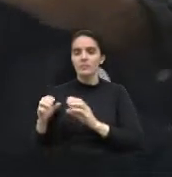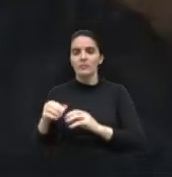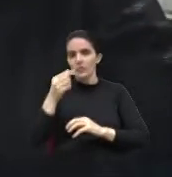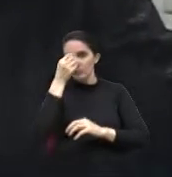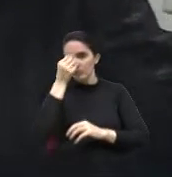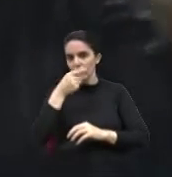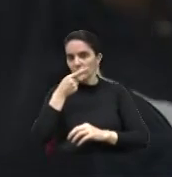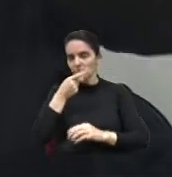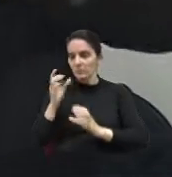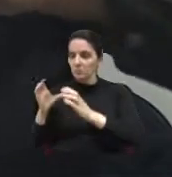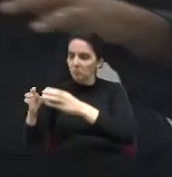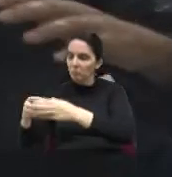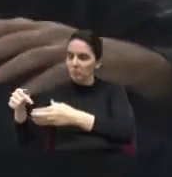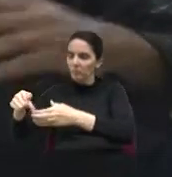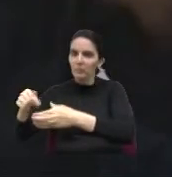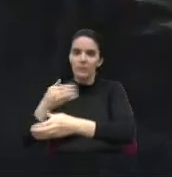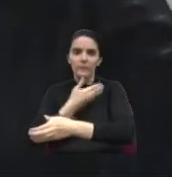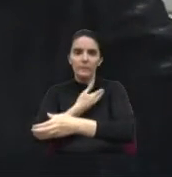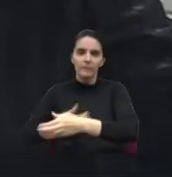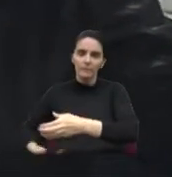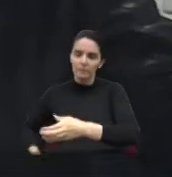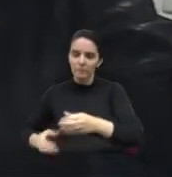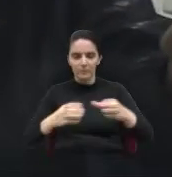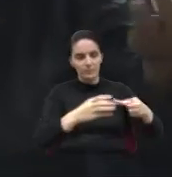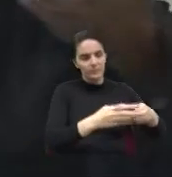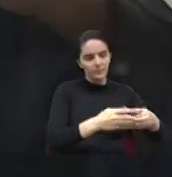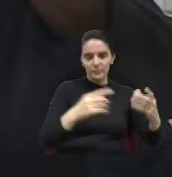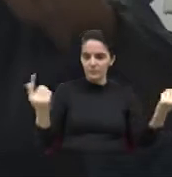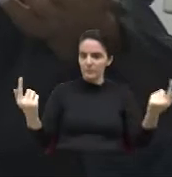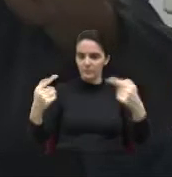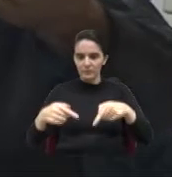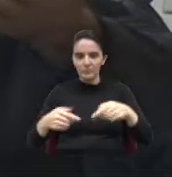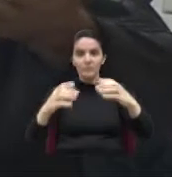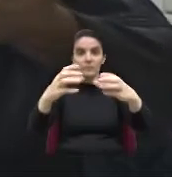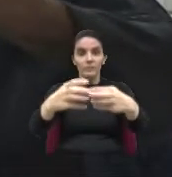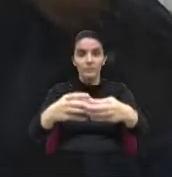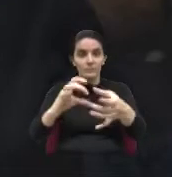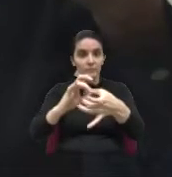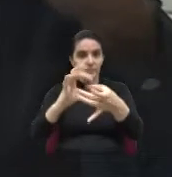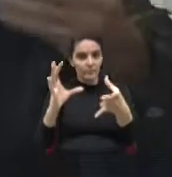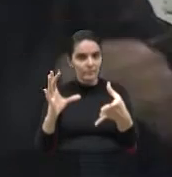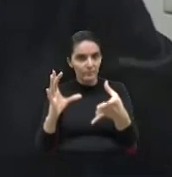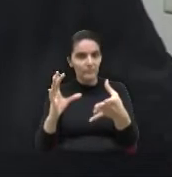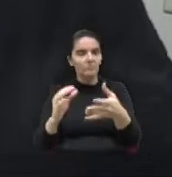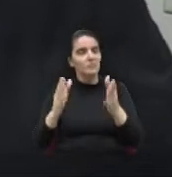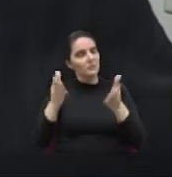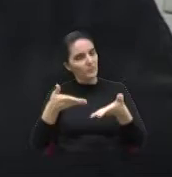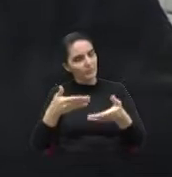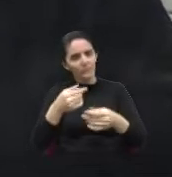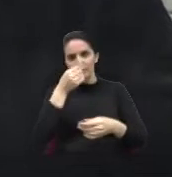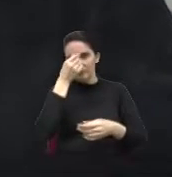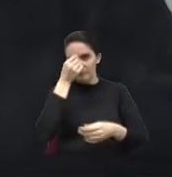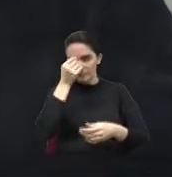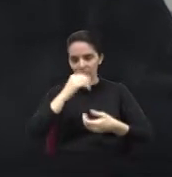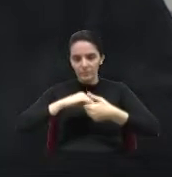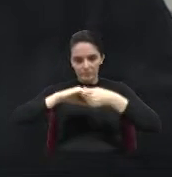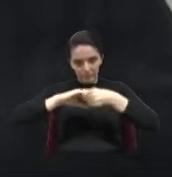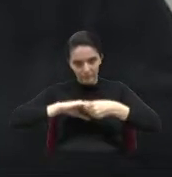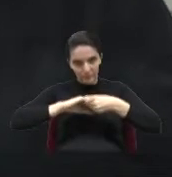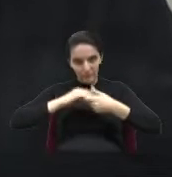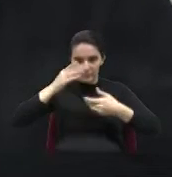grupo do governo, o grupo contrário e tem independência. Lá no início você disse, quero parabenizar você, que no dia de